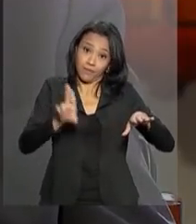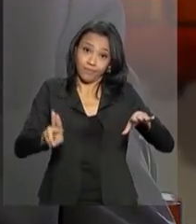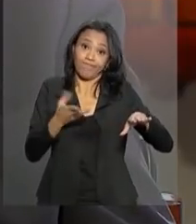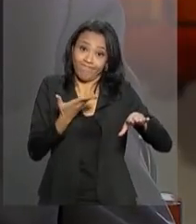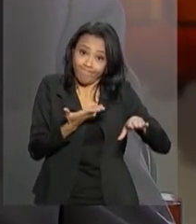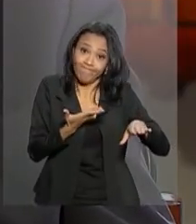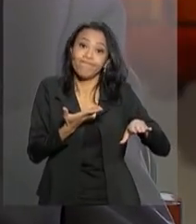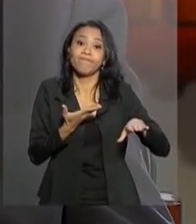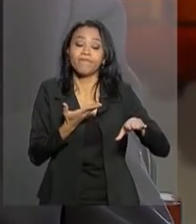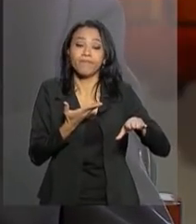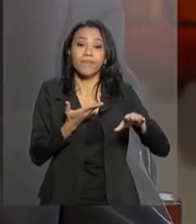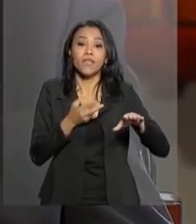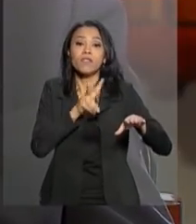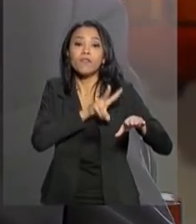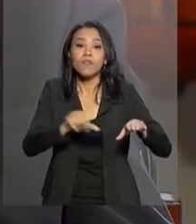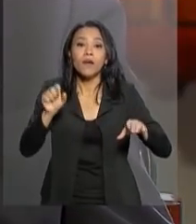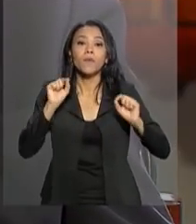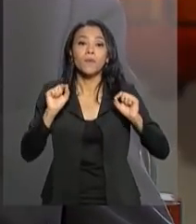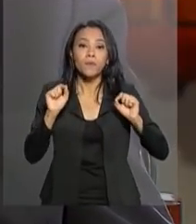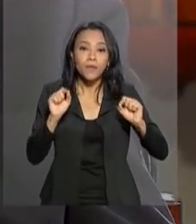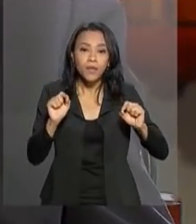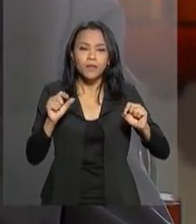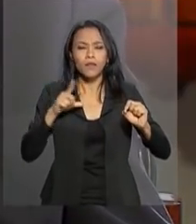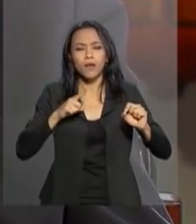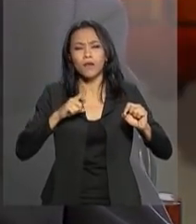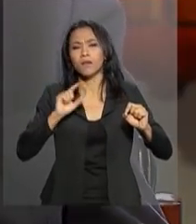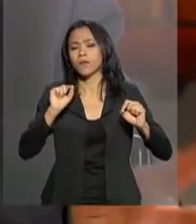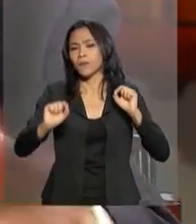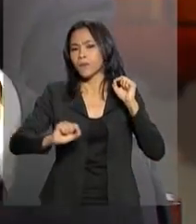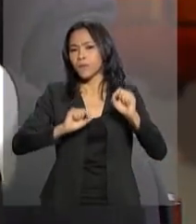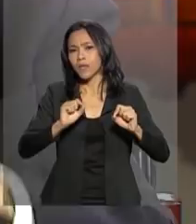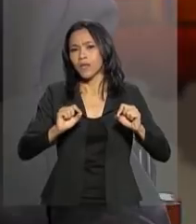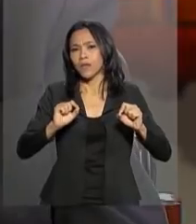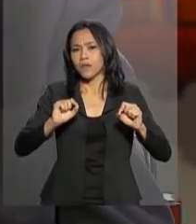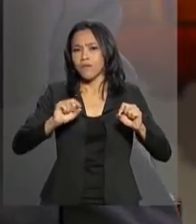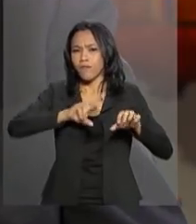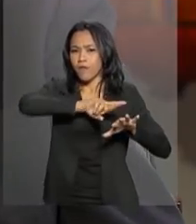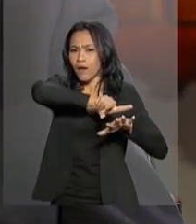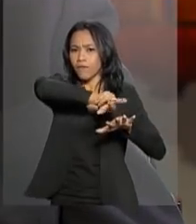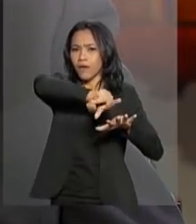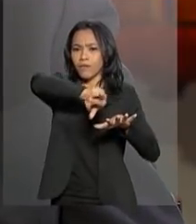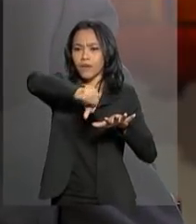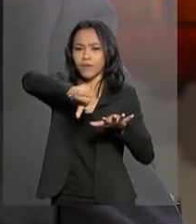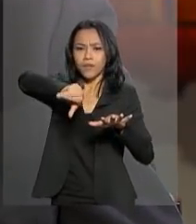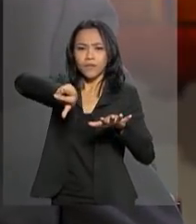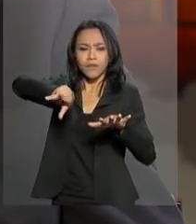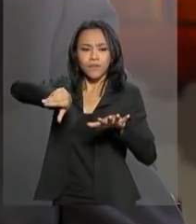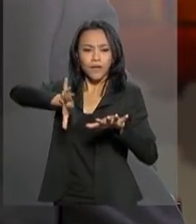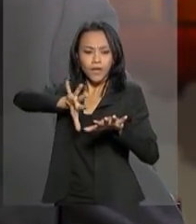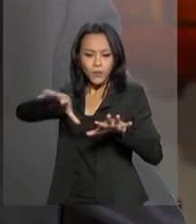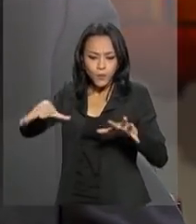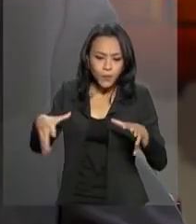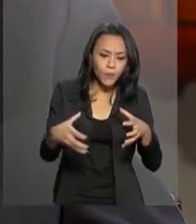vai caminhar por esses caminhos que juntam estes dois sistemas. Né? Acho que isso é uma coisa